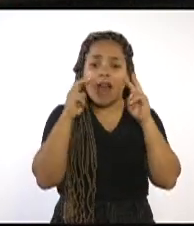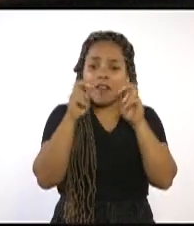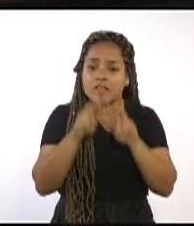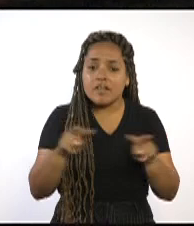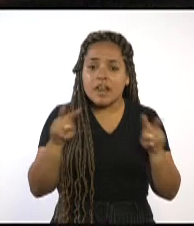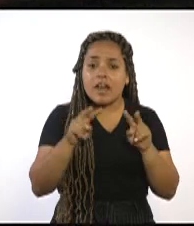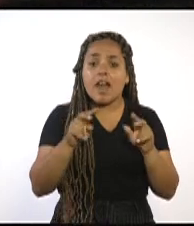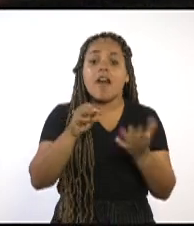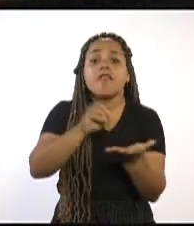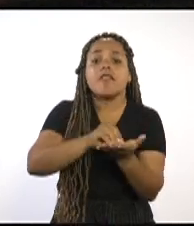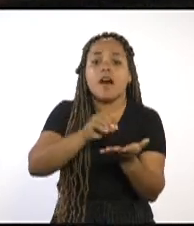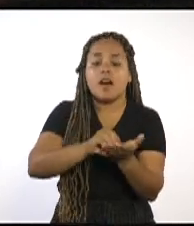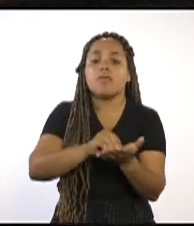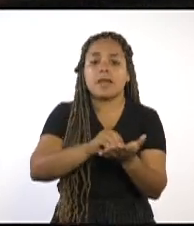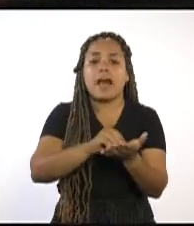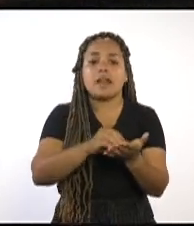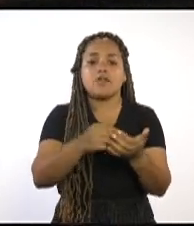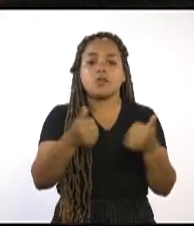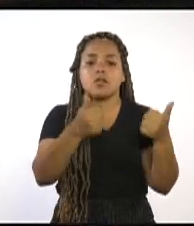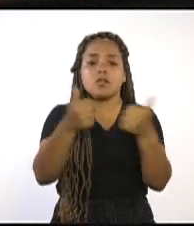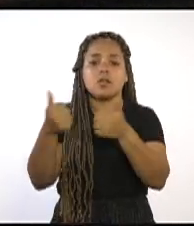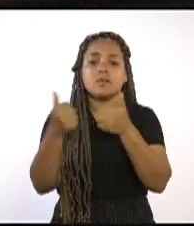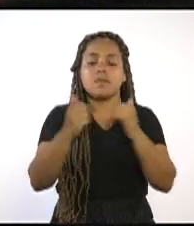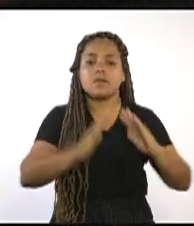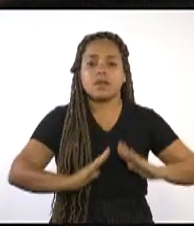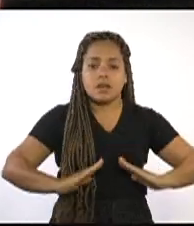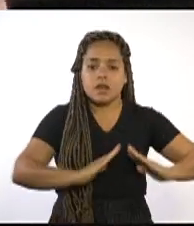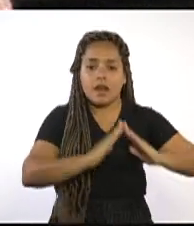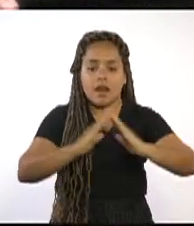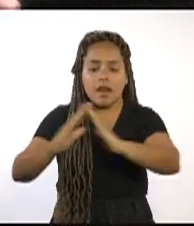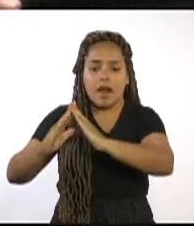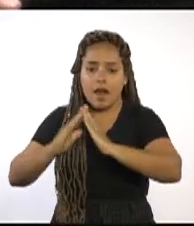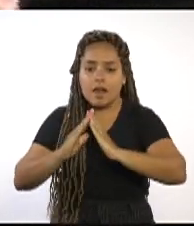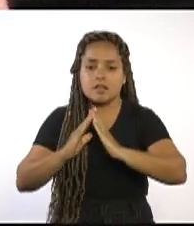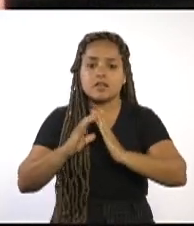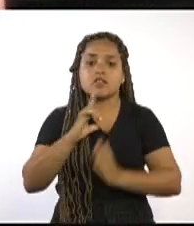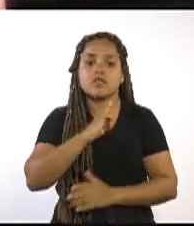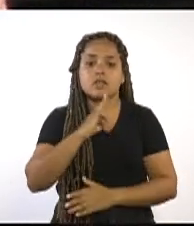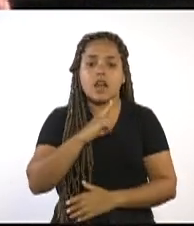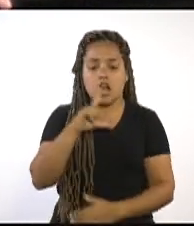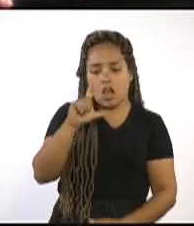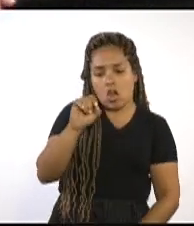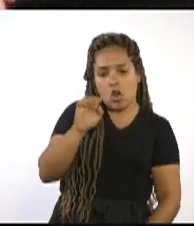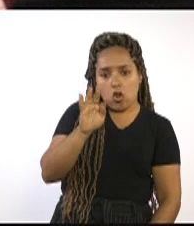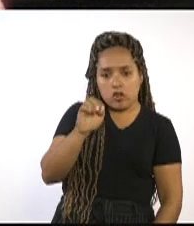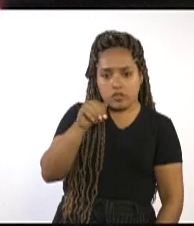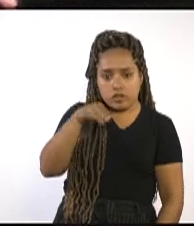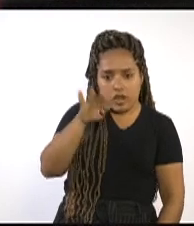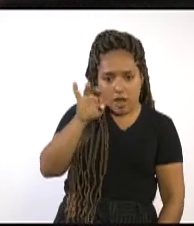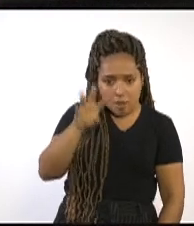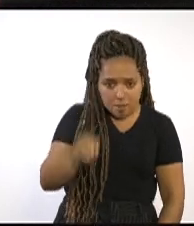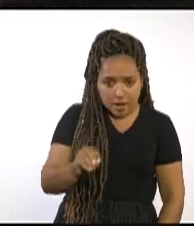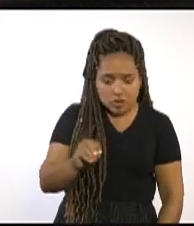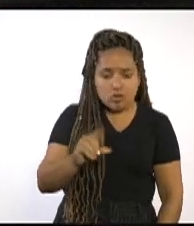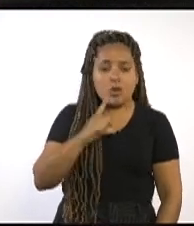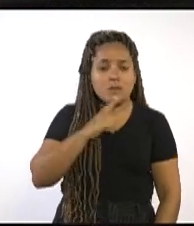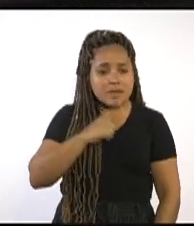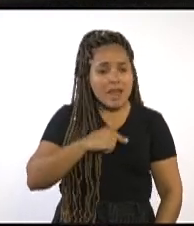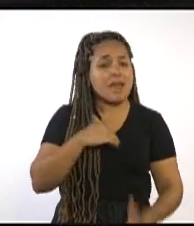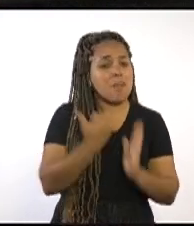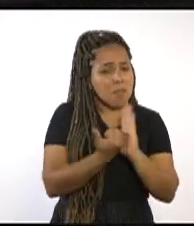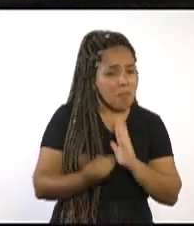Loteamento com as soleiras das casas em cota muito baixa, o